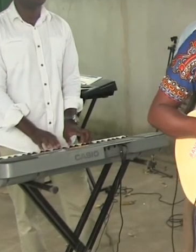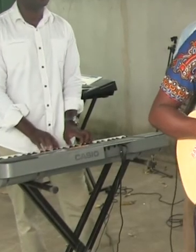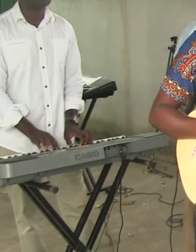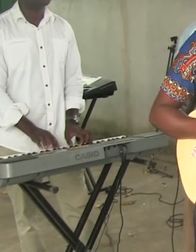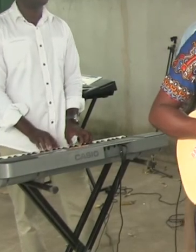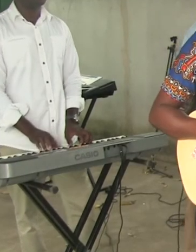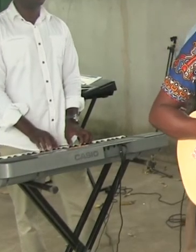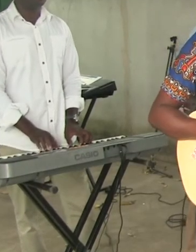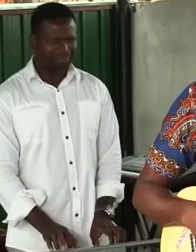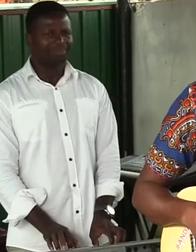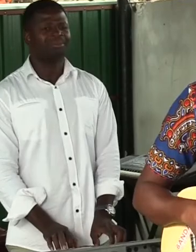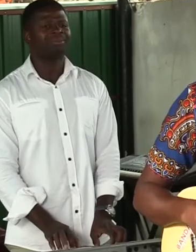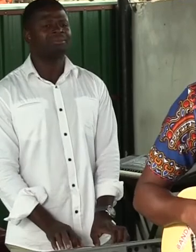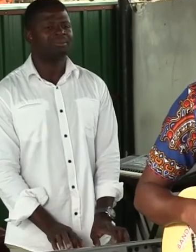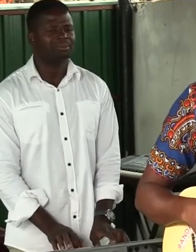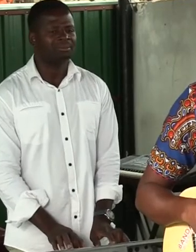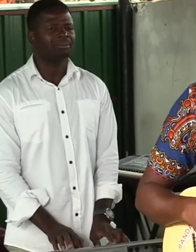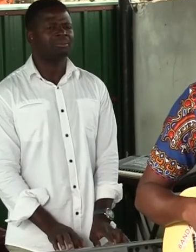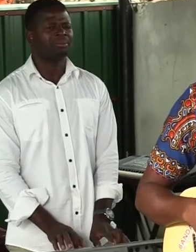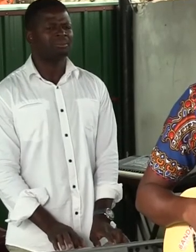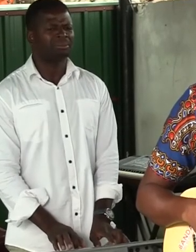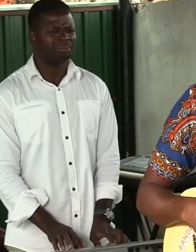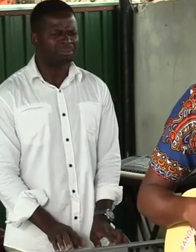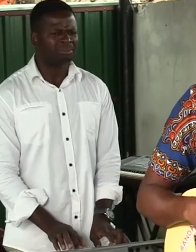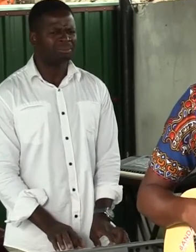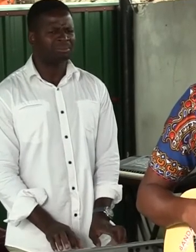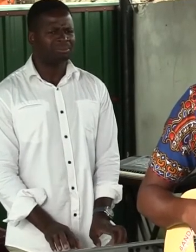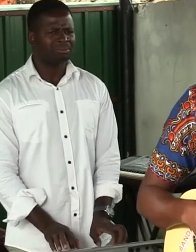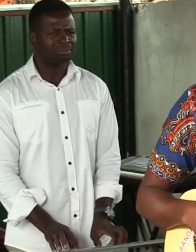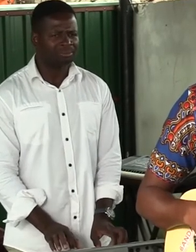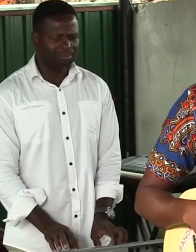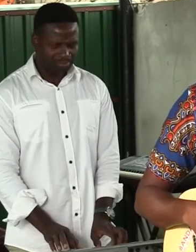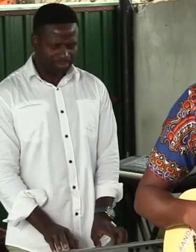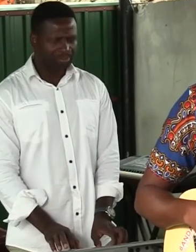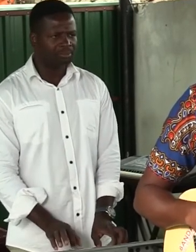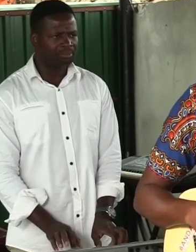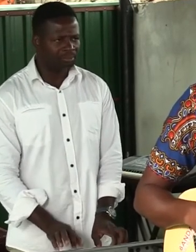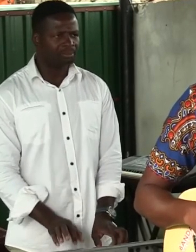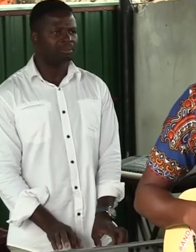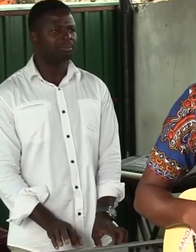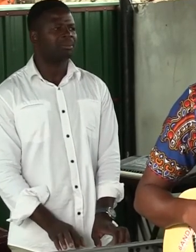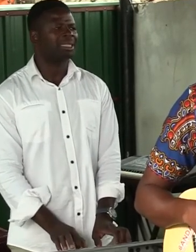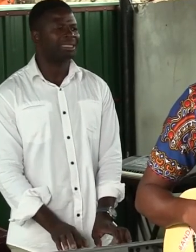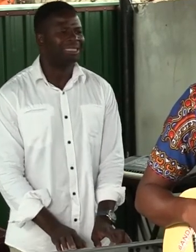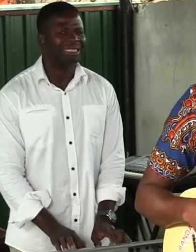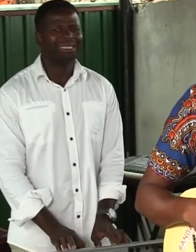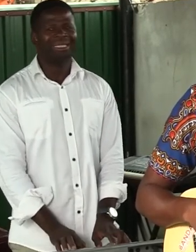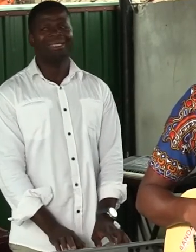diante de onipotente. Somos seres.